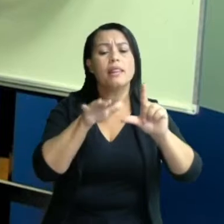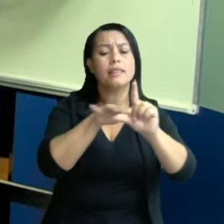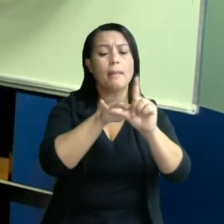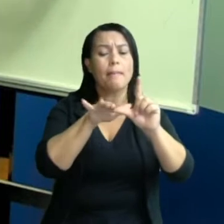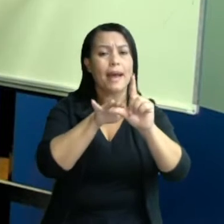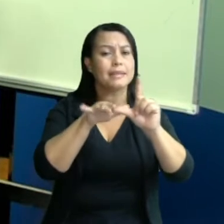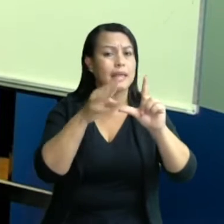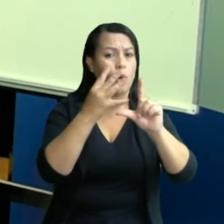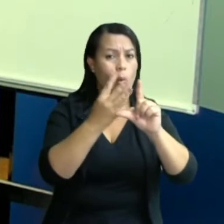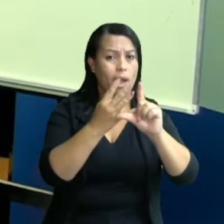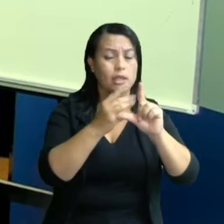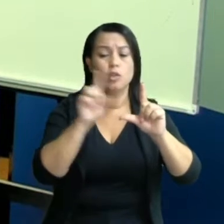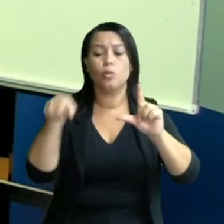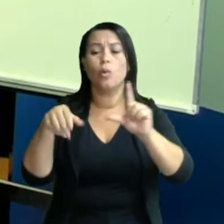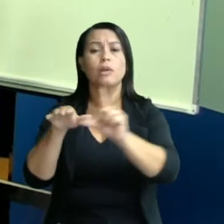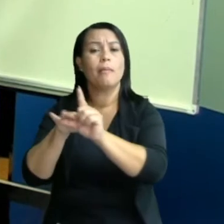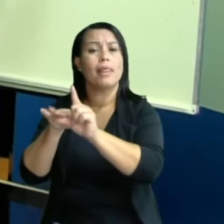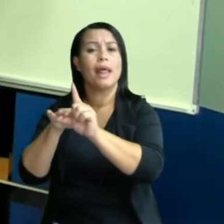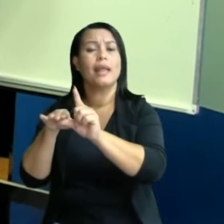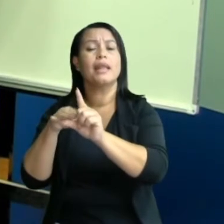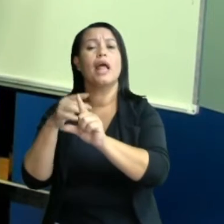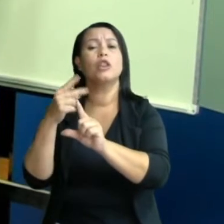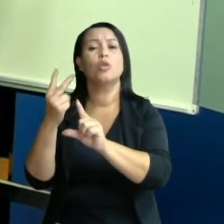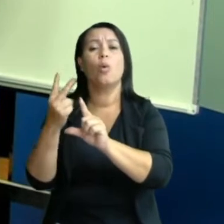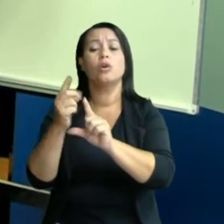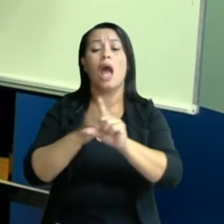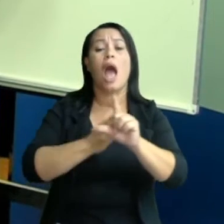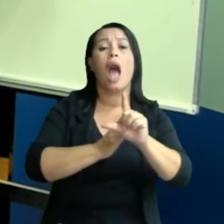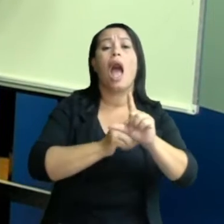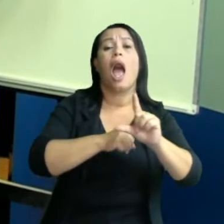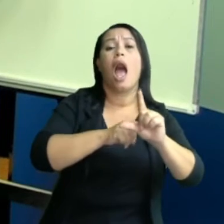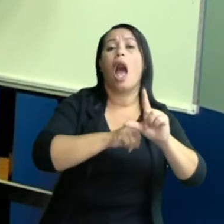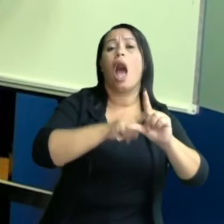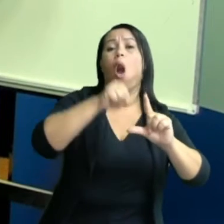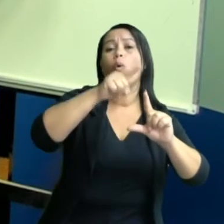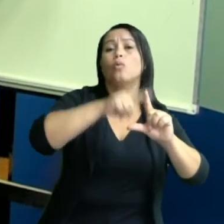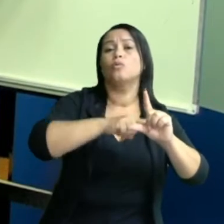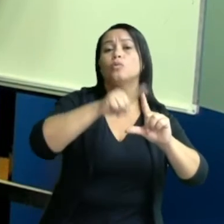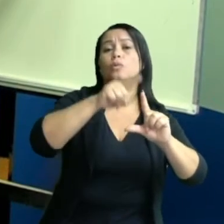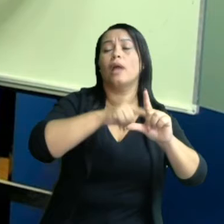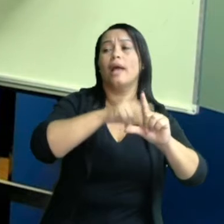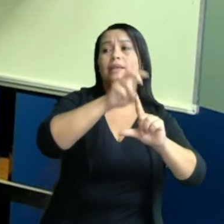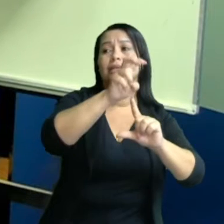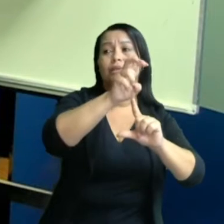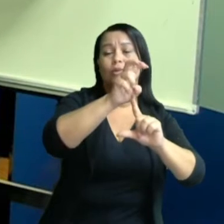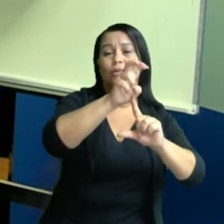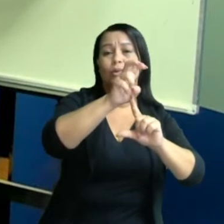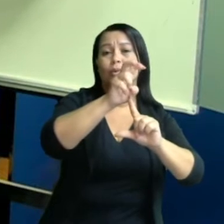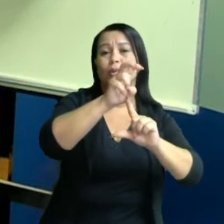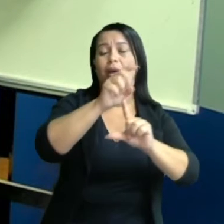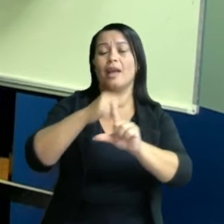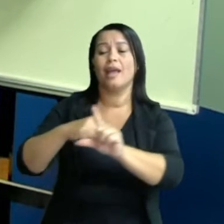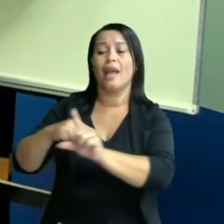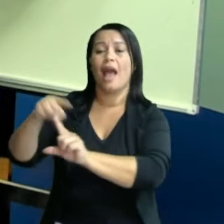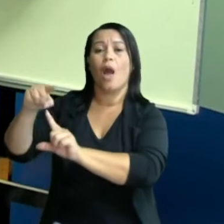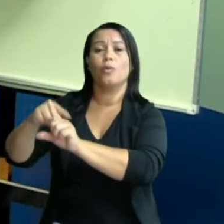desse aqui é 2, tá? A altura desse triângulo aqui é 5 e a